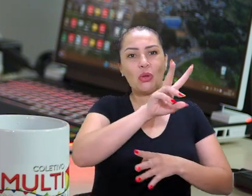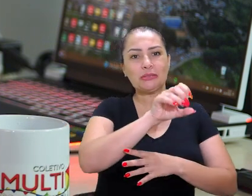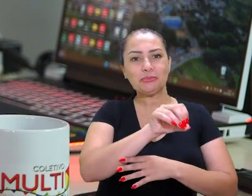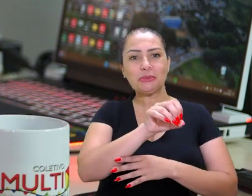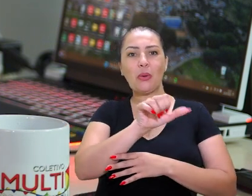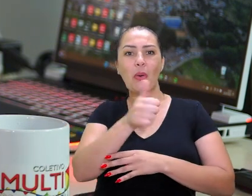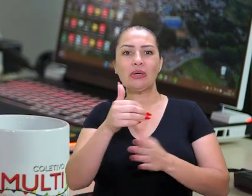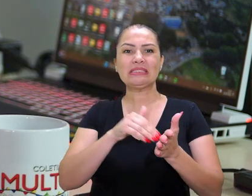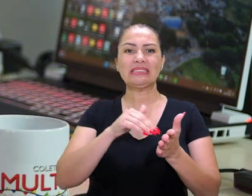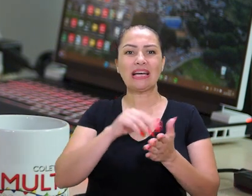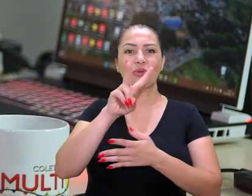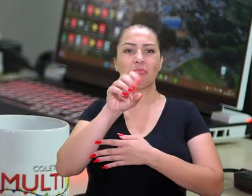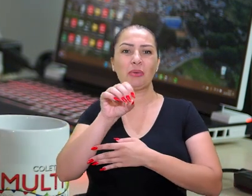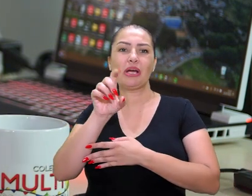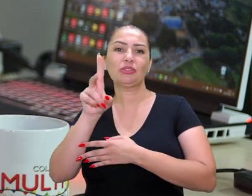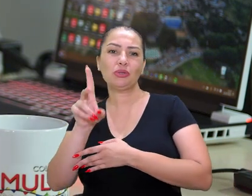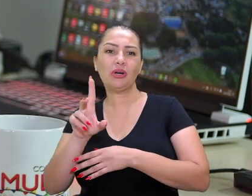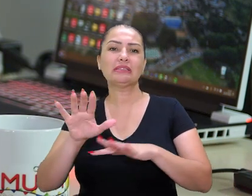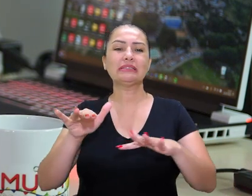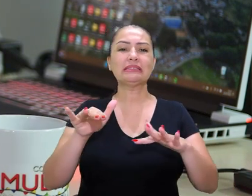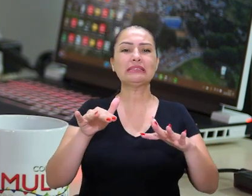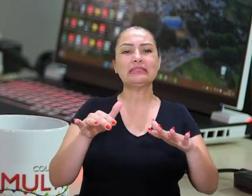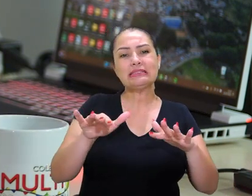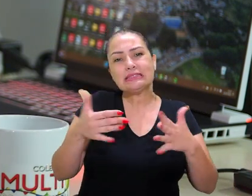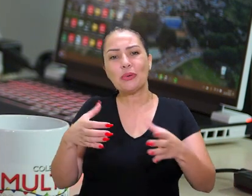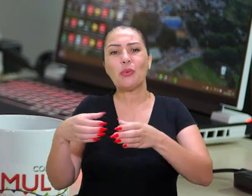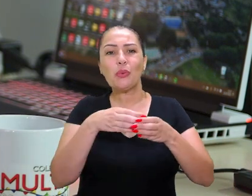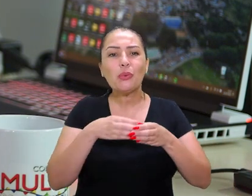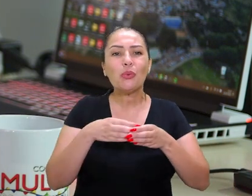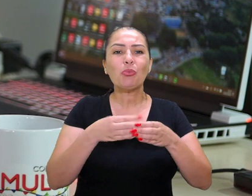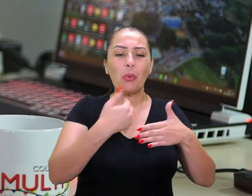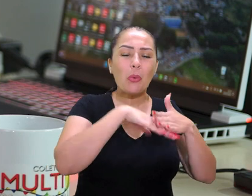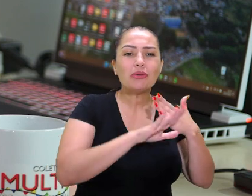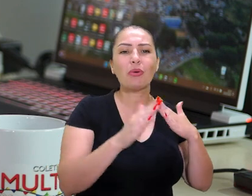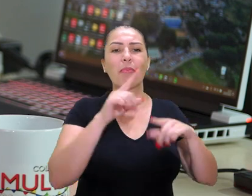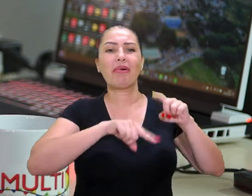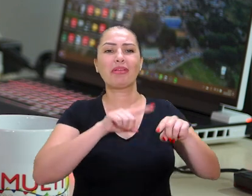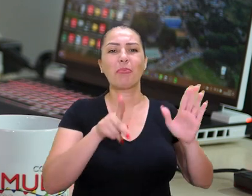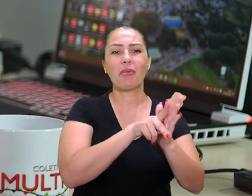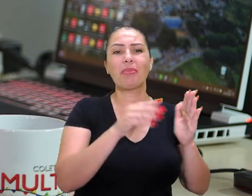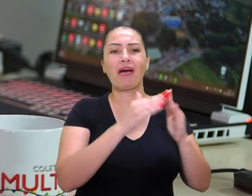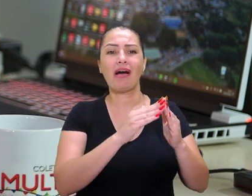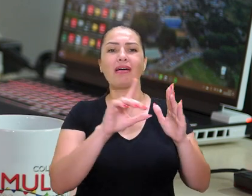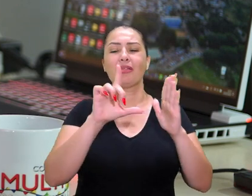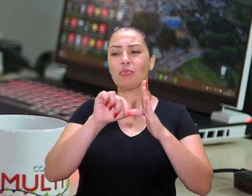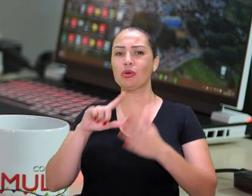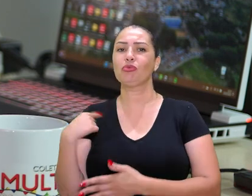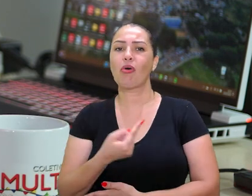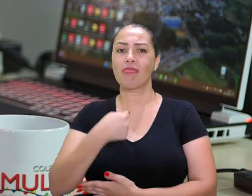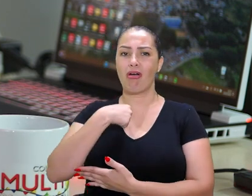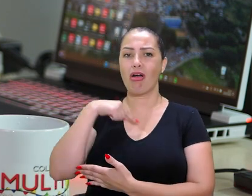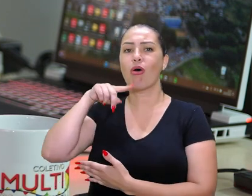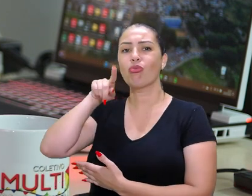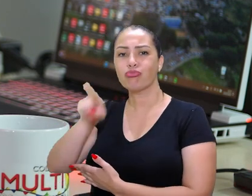2012, né? Se parou, o pessoal teve que levar o material para suas próprias casas, né? Nesse período, nós, né, Alisson, eu, tu, a Tati